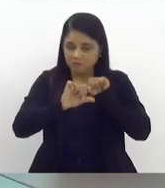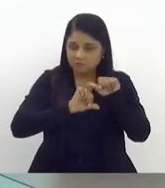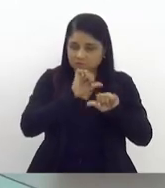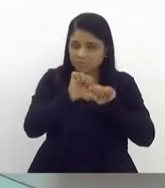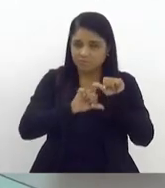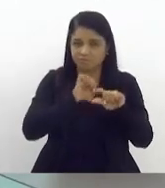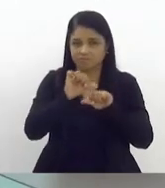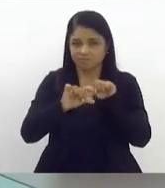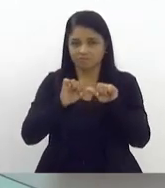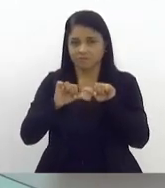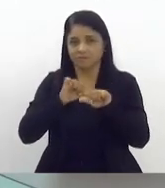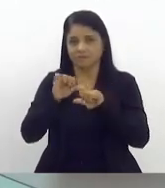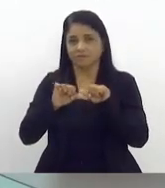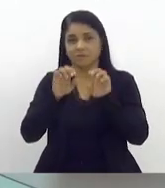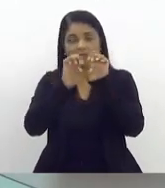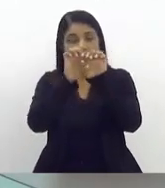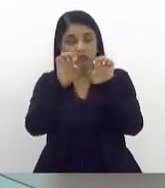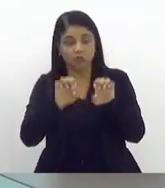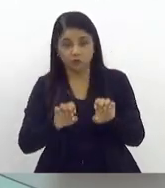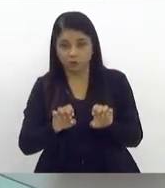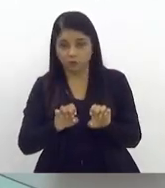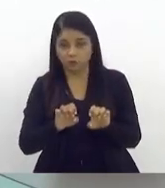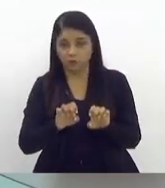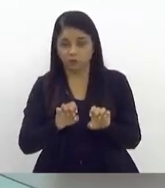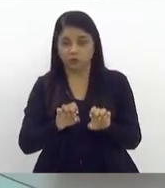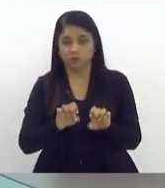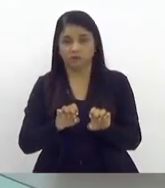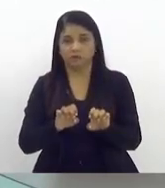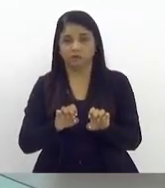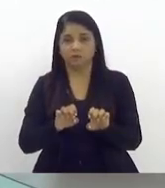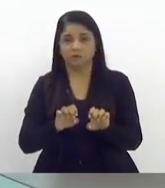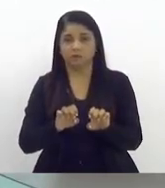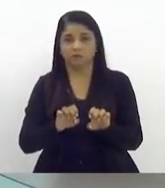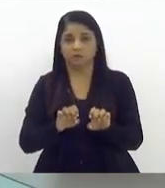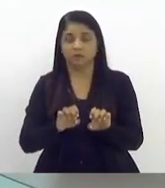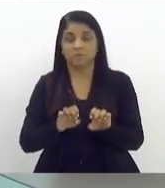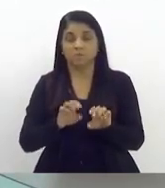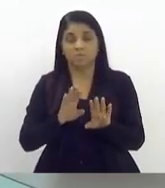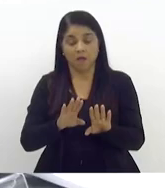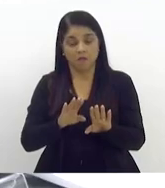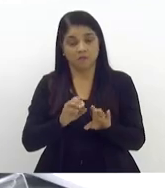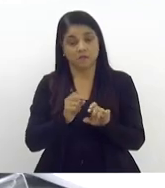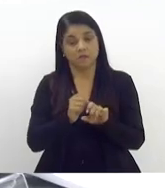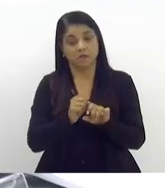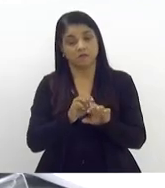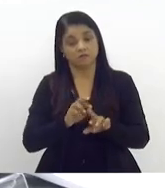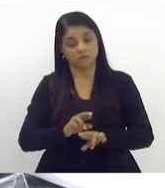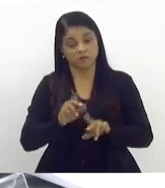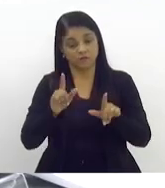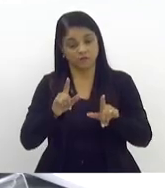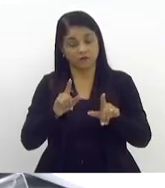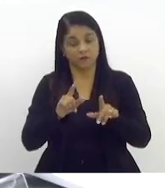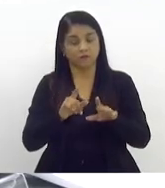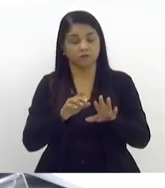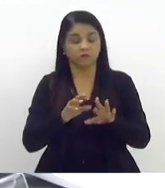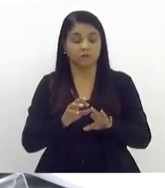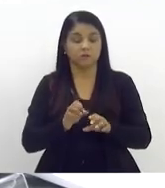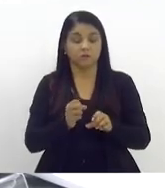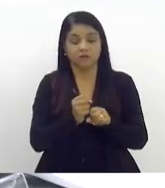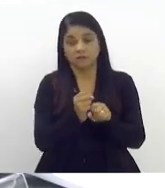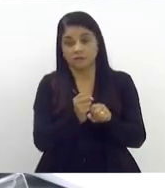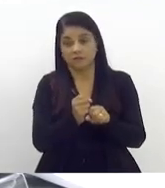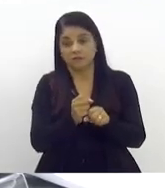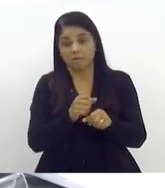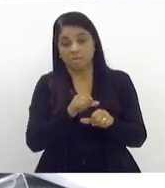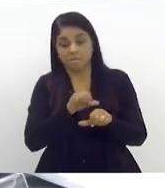que mudem a estrutura, mas que aquelas que ampliam competência sem mudar a estrutura, podem ser,